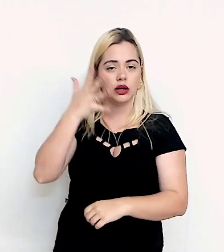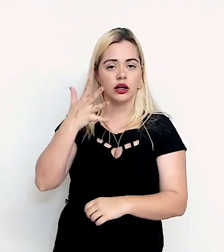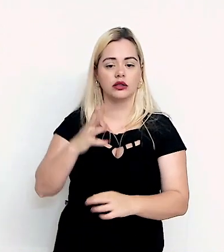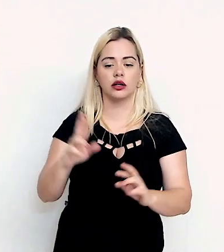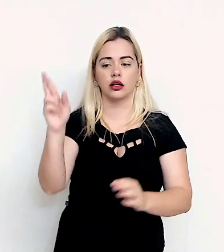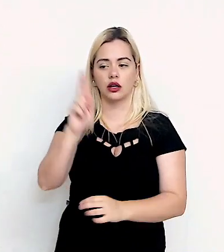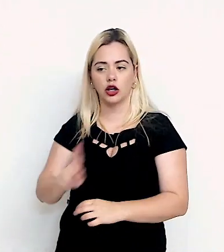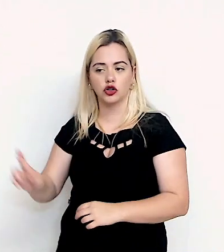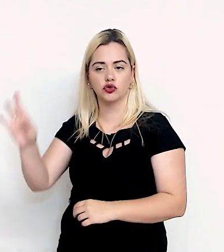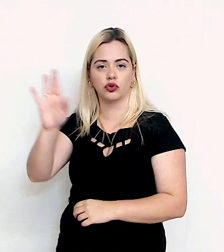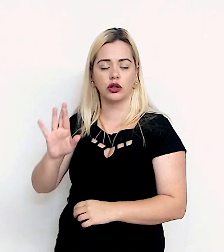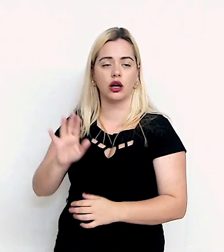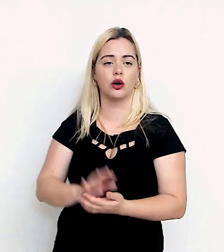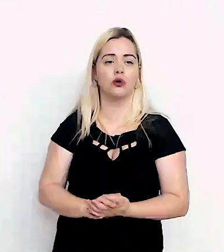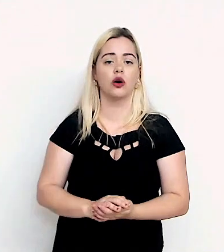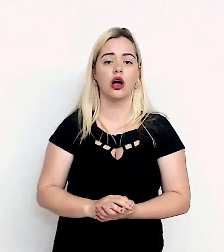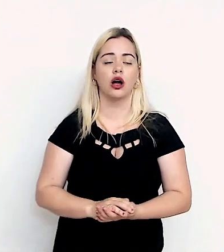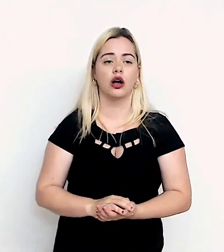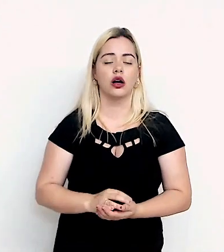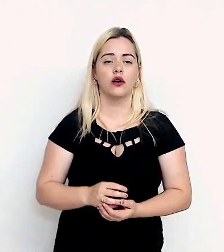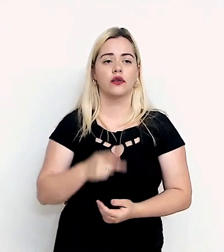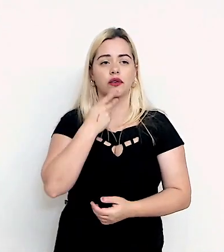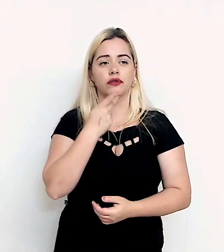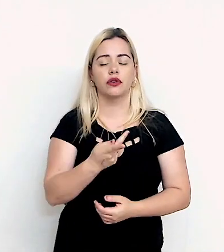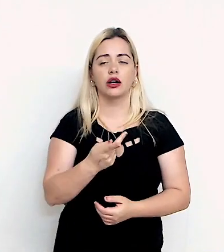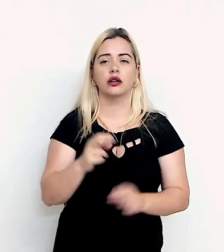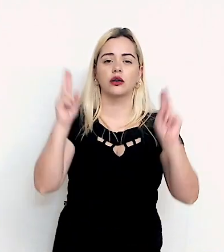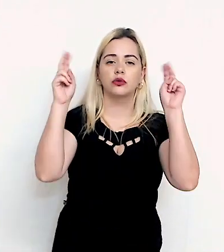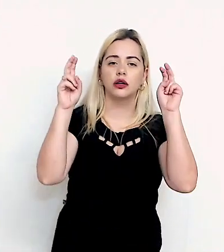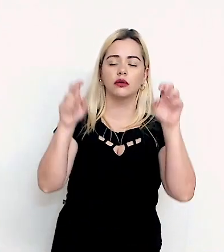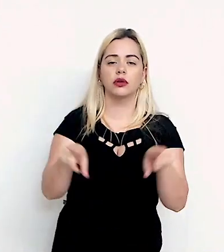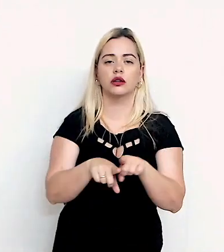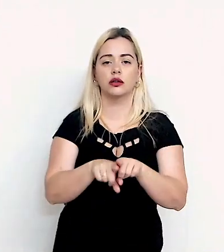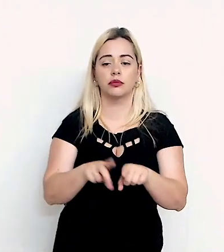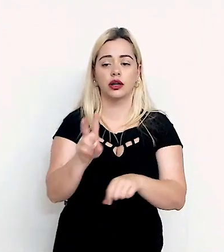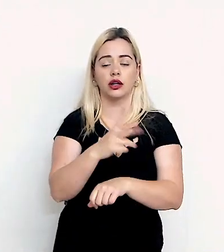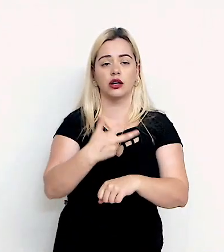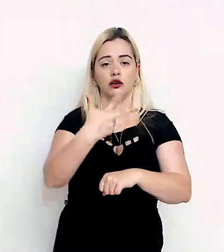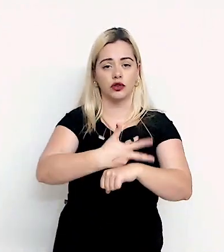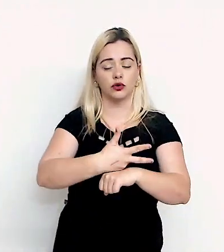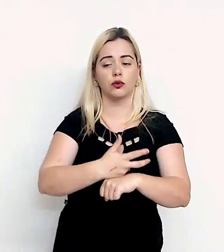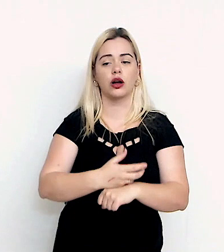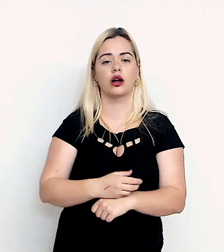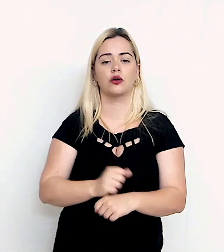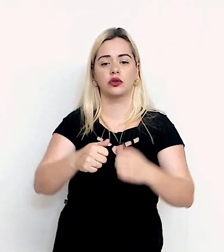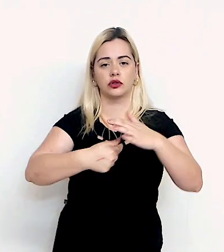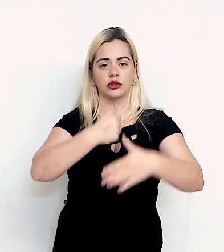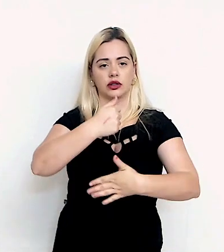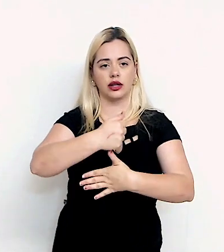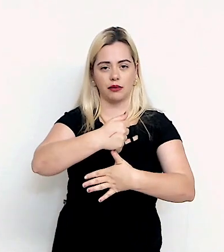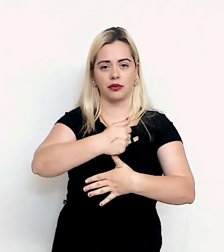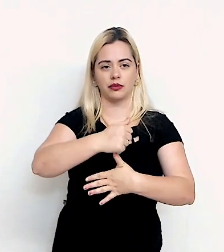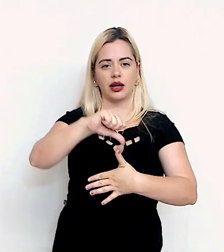no de Glasgow oportunidade é ele menciona também a sessão temática virtual para América Latina e Caribe para essa